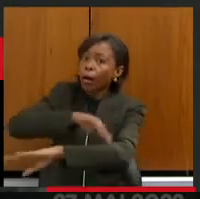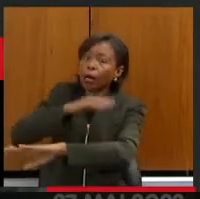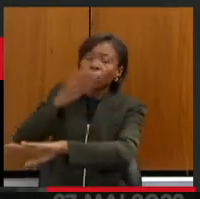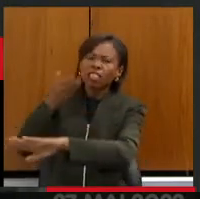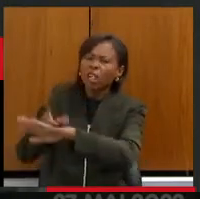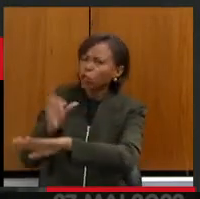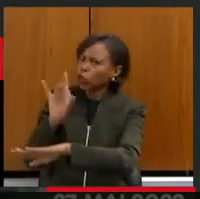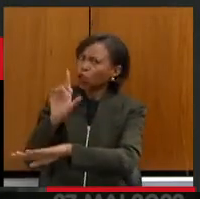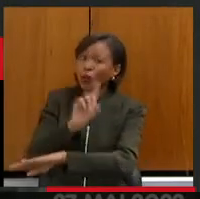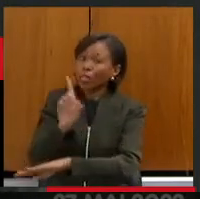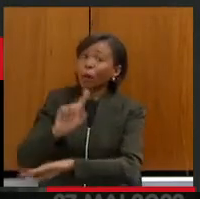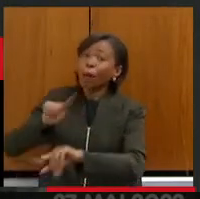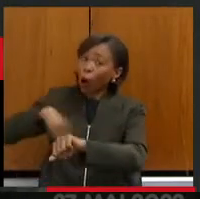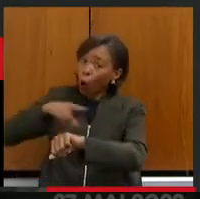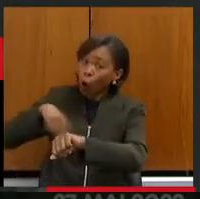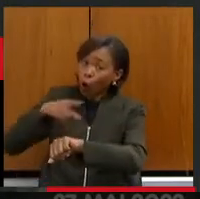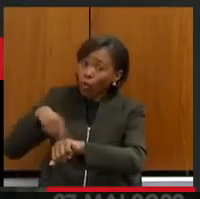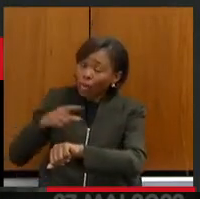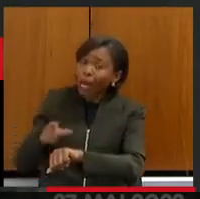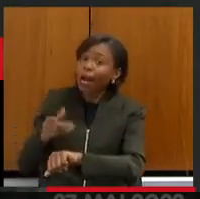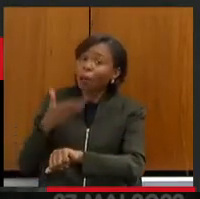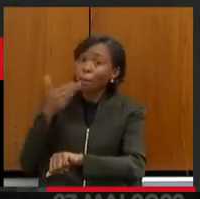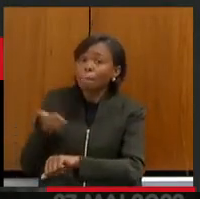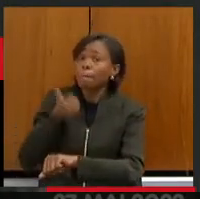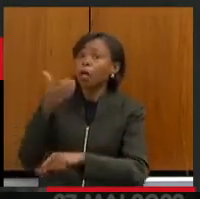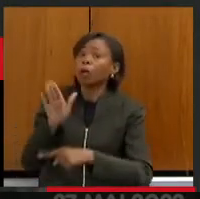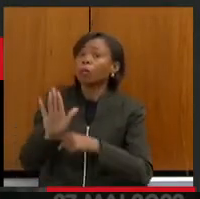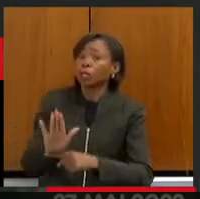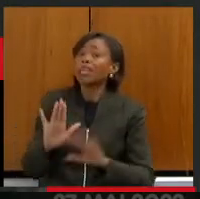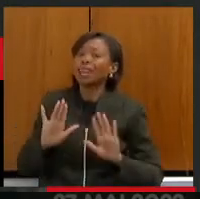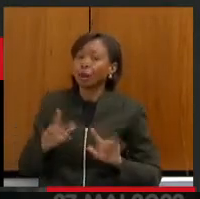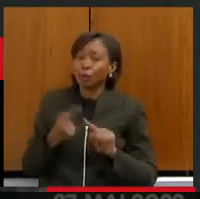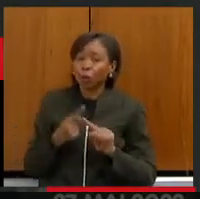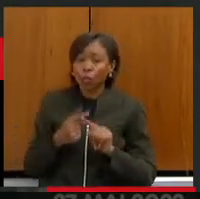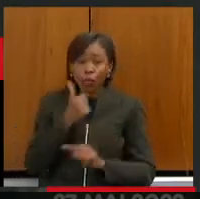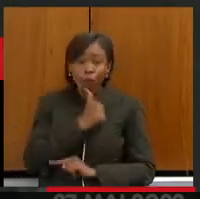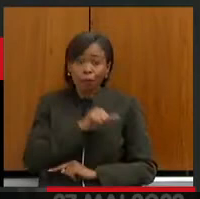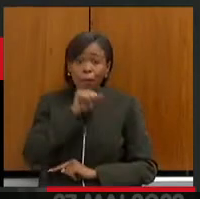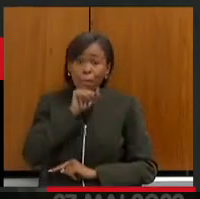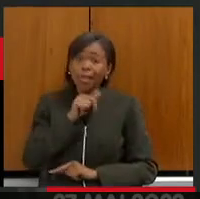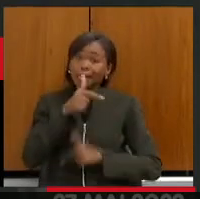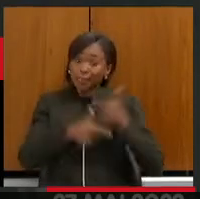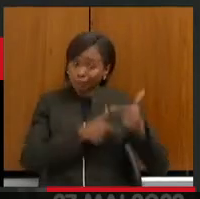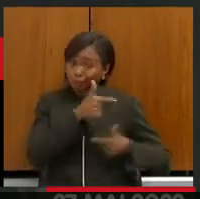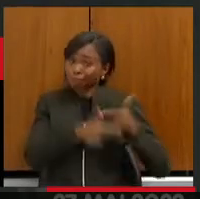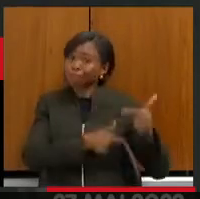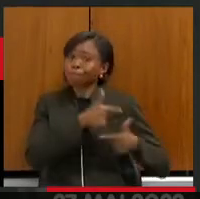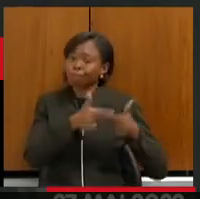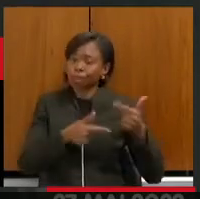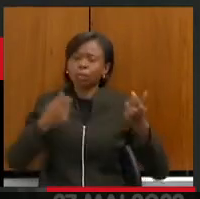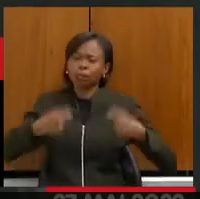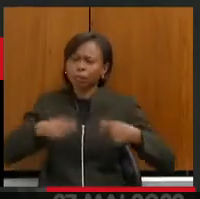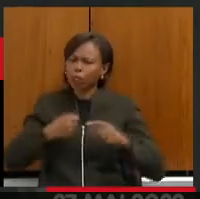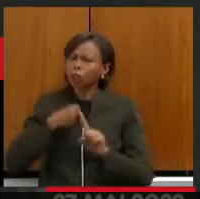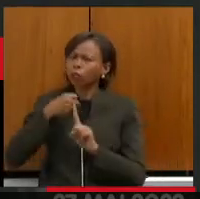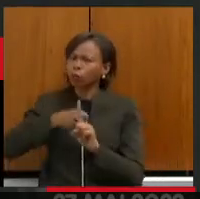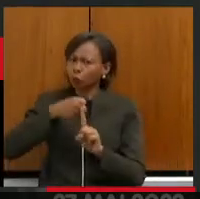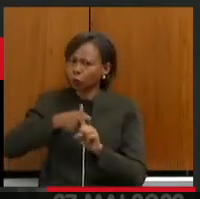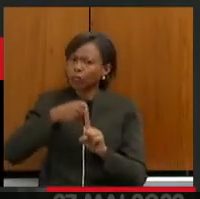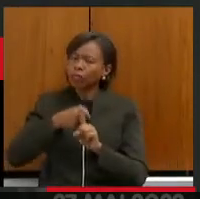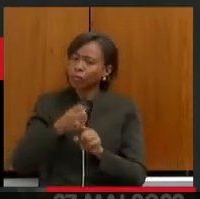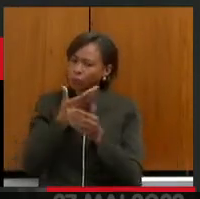creche integral que começa o horário de 8 e termina às quatro porque nós somos mães e mulheres trabalhadoras então a gente precisa luta É